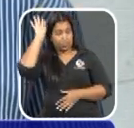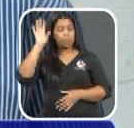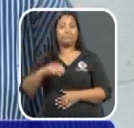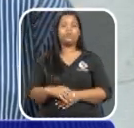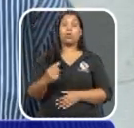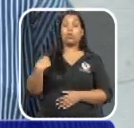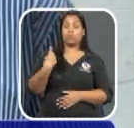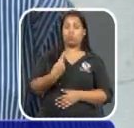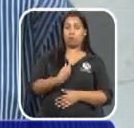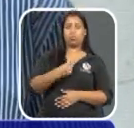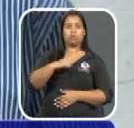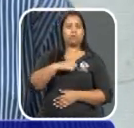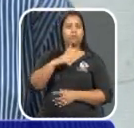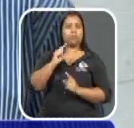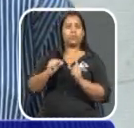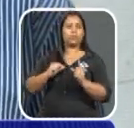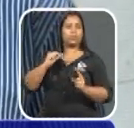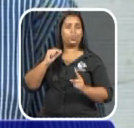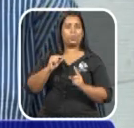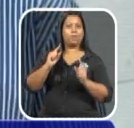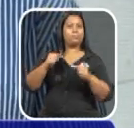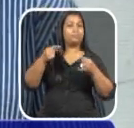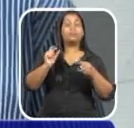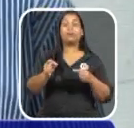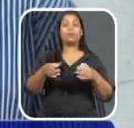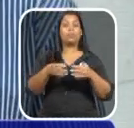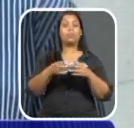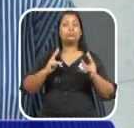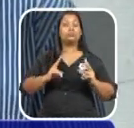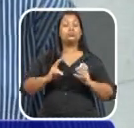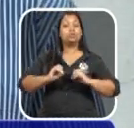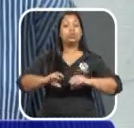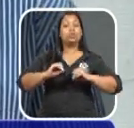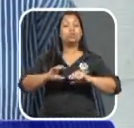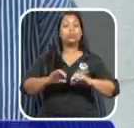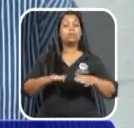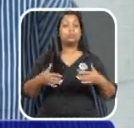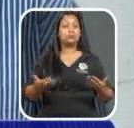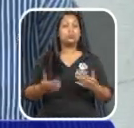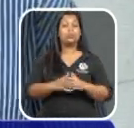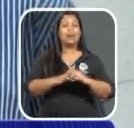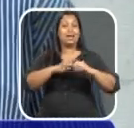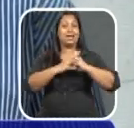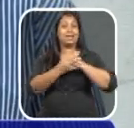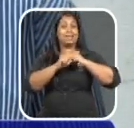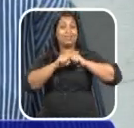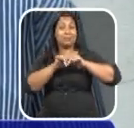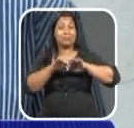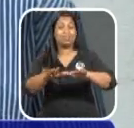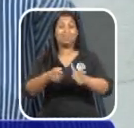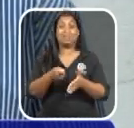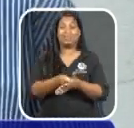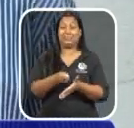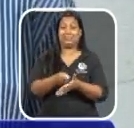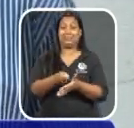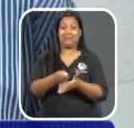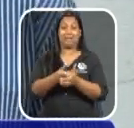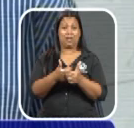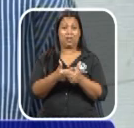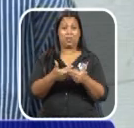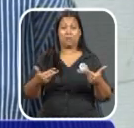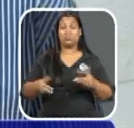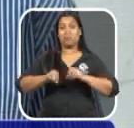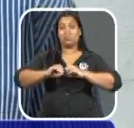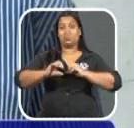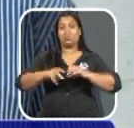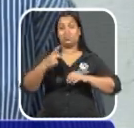nós tivemos um grande desafio que foi a Comissão de Educação, no qual essa pandemia trouxe severas consequências à educação